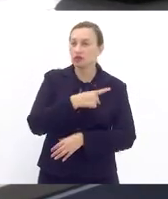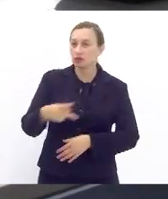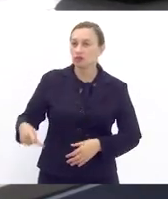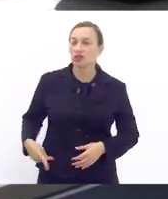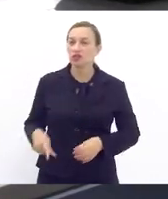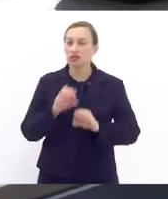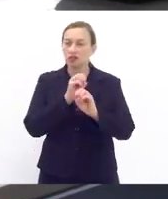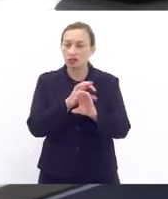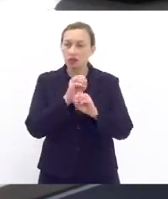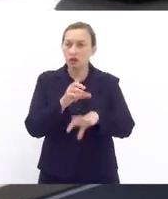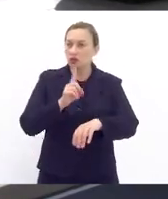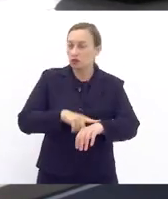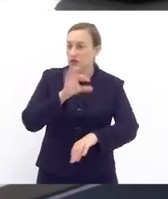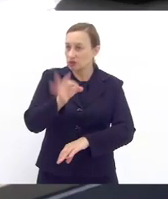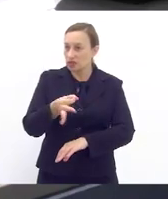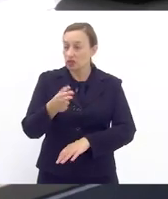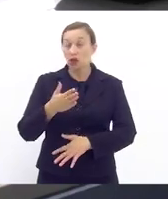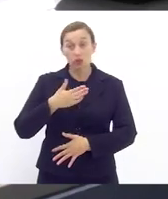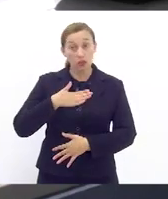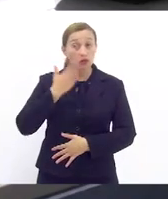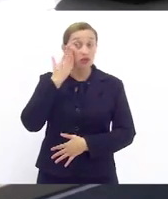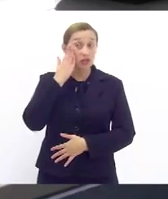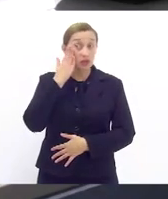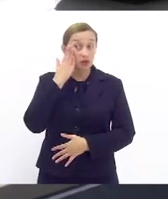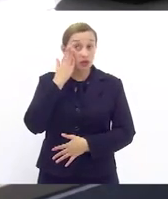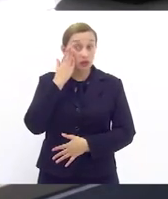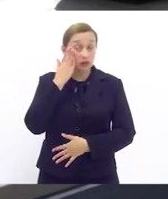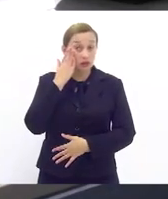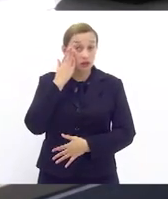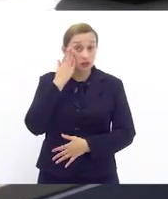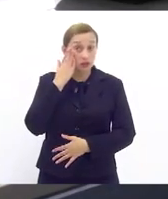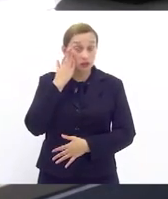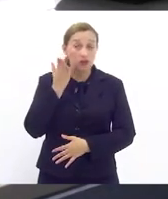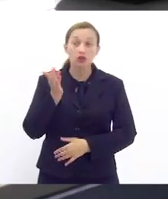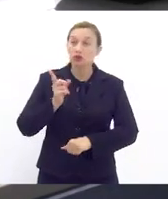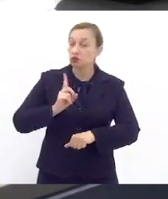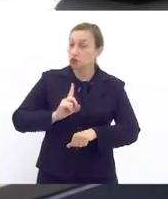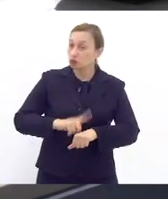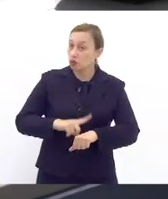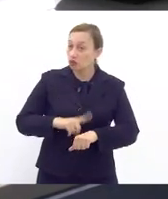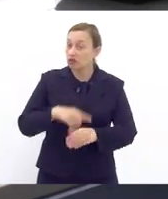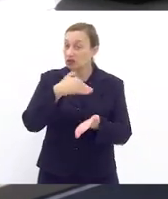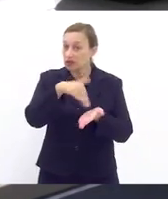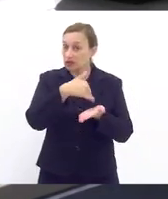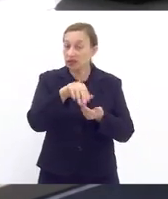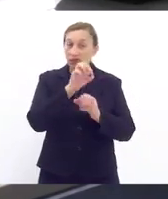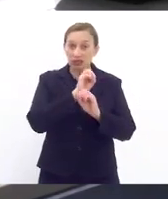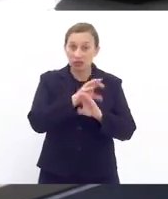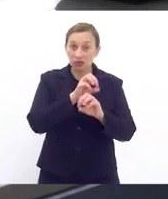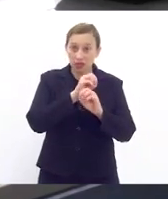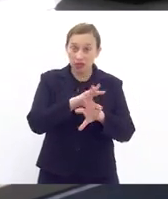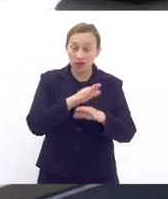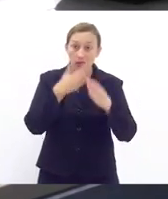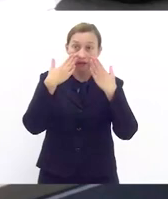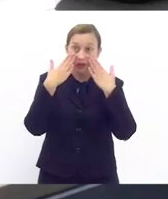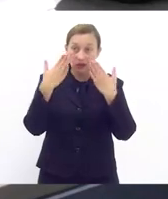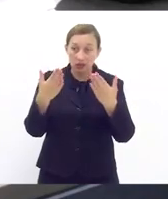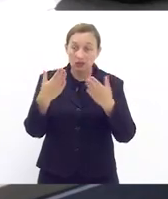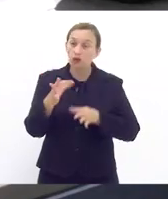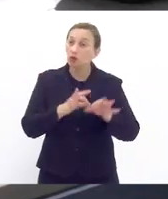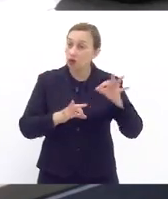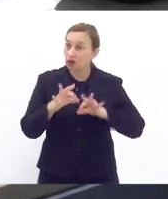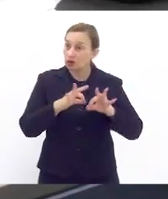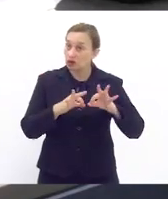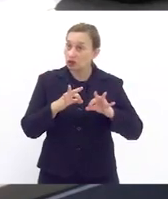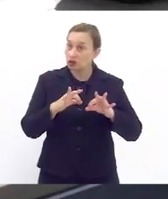no momento certo no meu entendimento no momento em que o governo que a secretaria de educação apresenta o